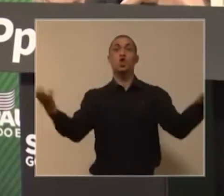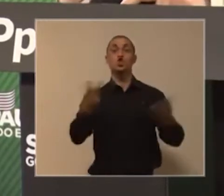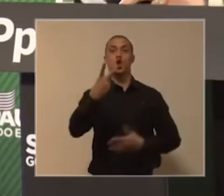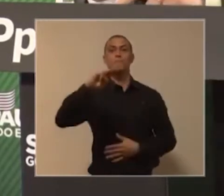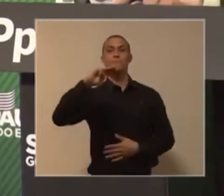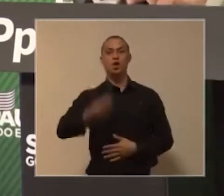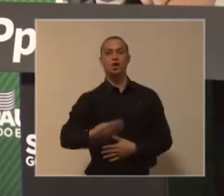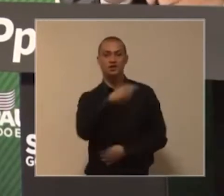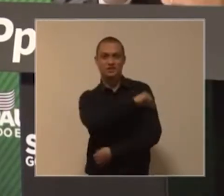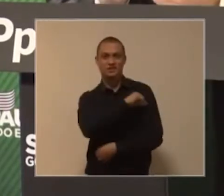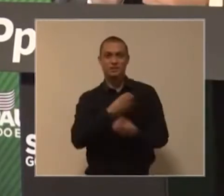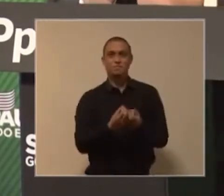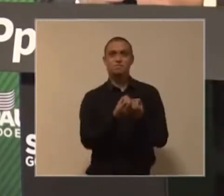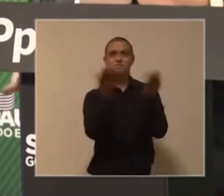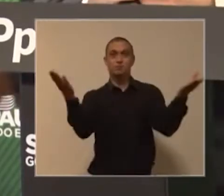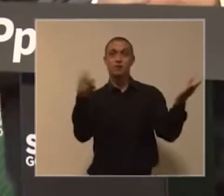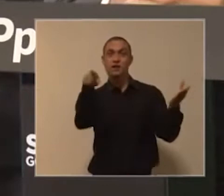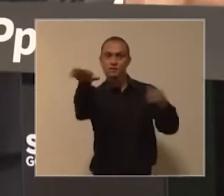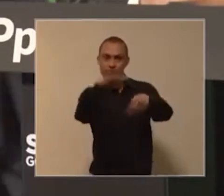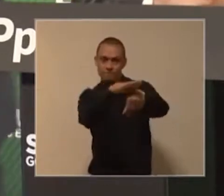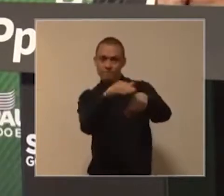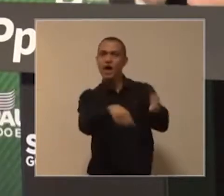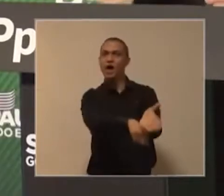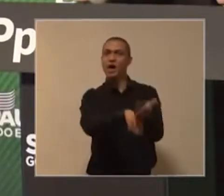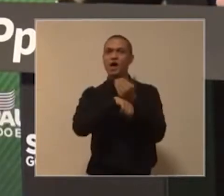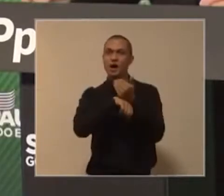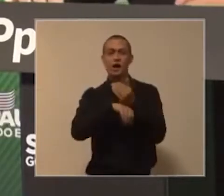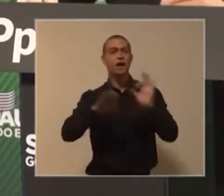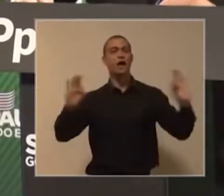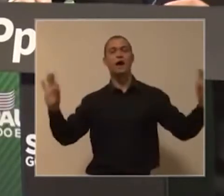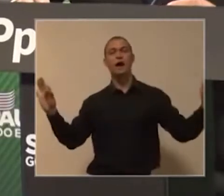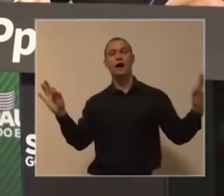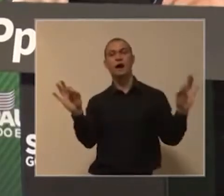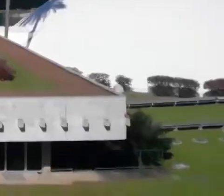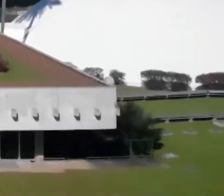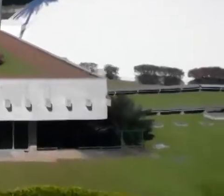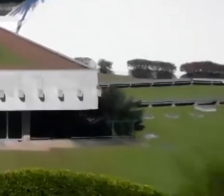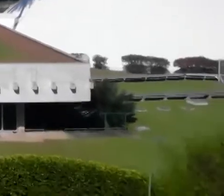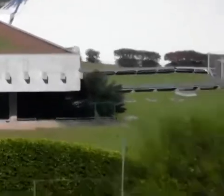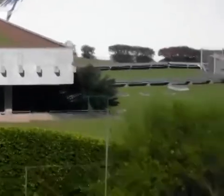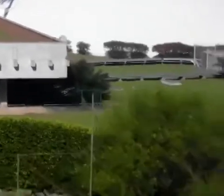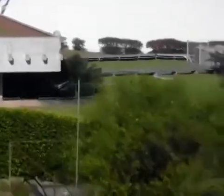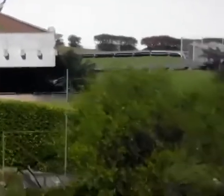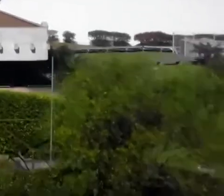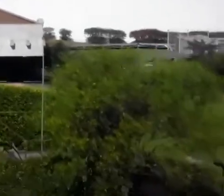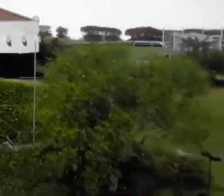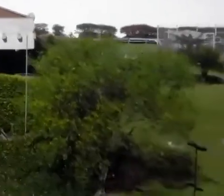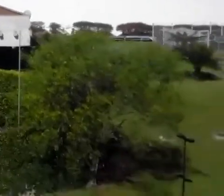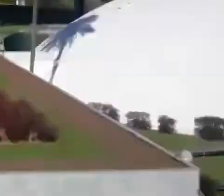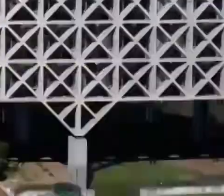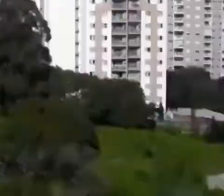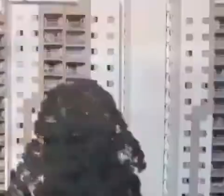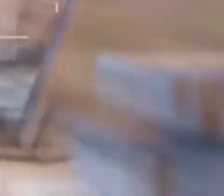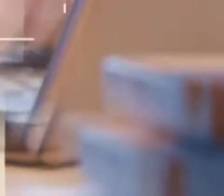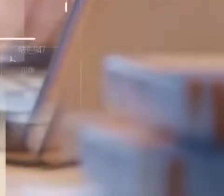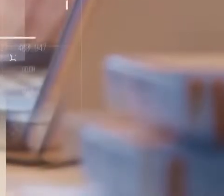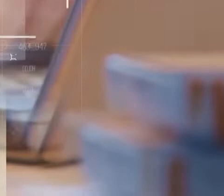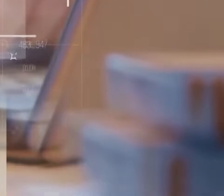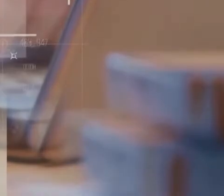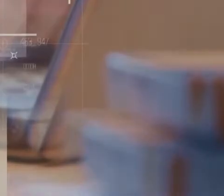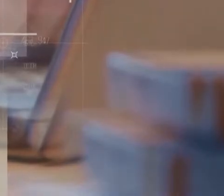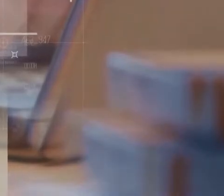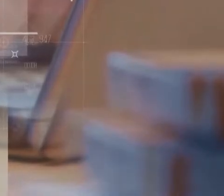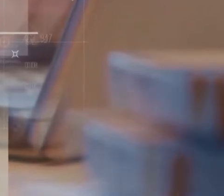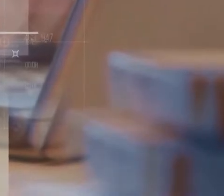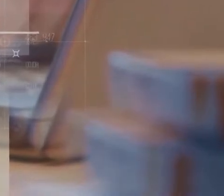gente possa então fazer essa antecipação EA conclusão do esquema vacinal para reforçar as orientações à população a